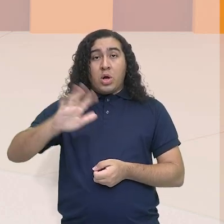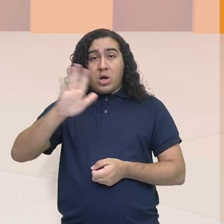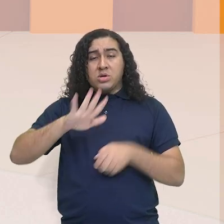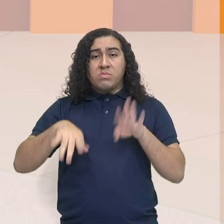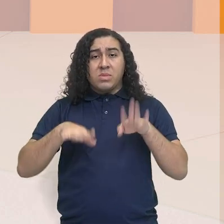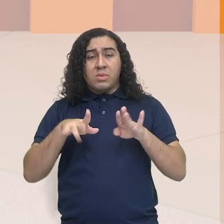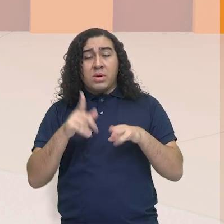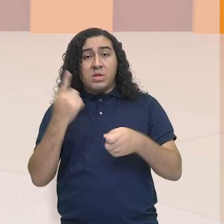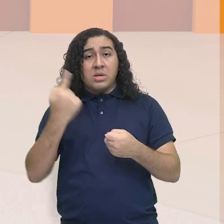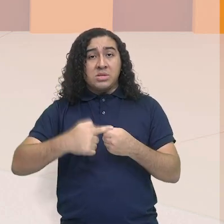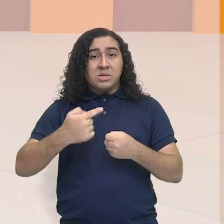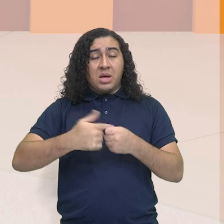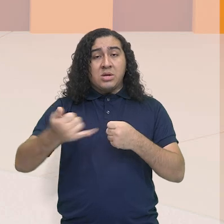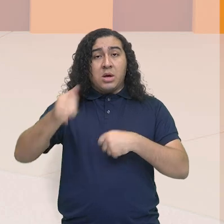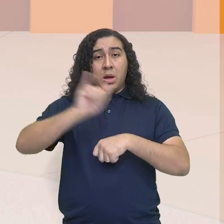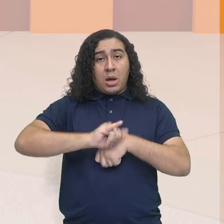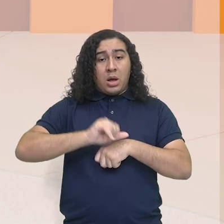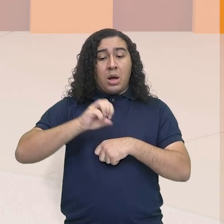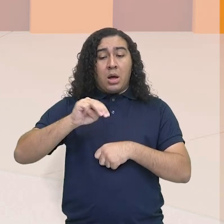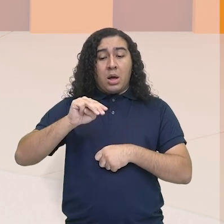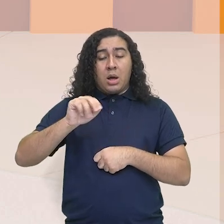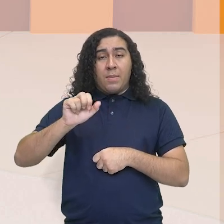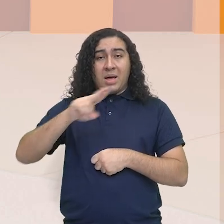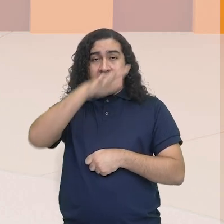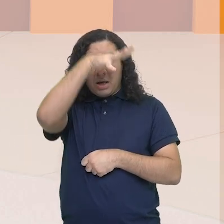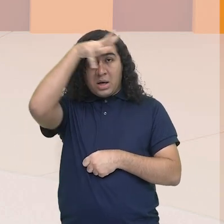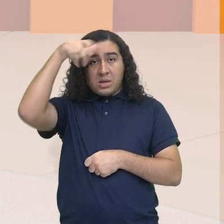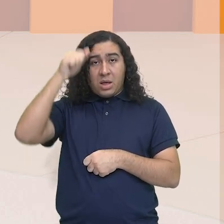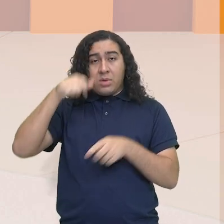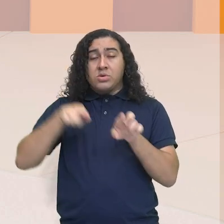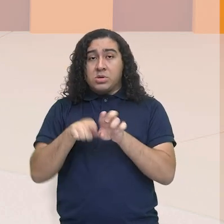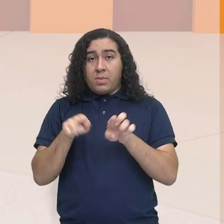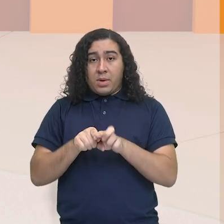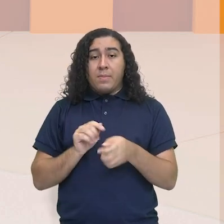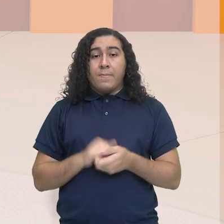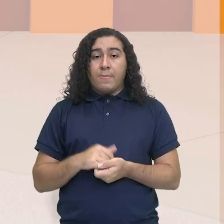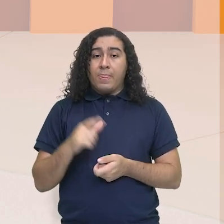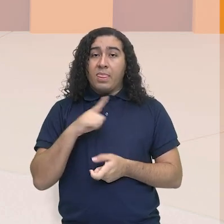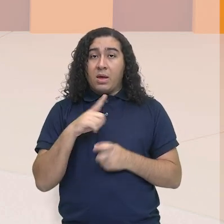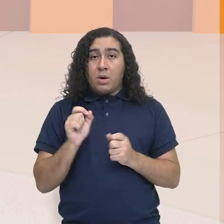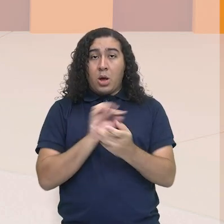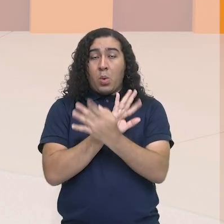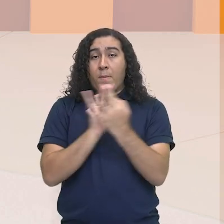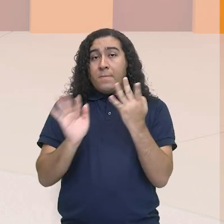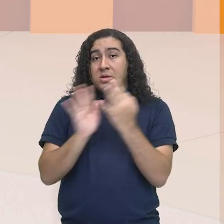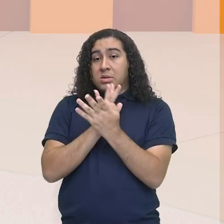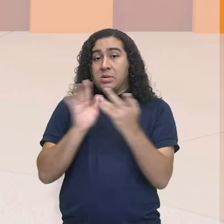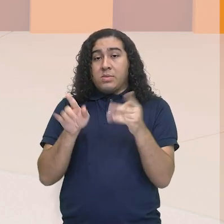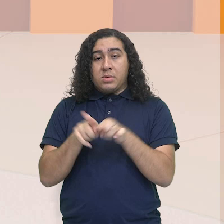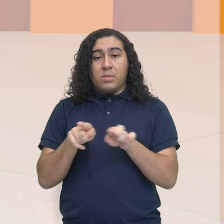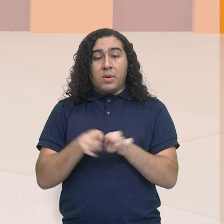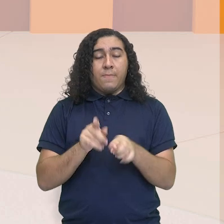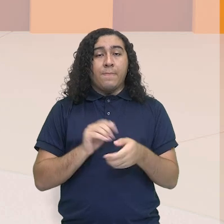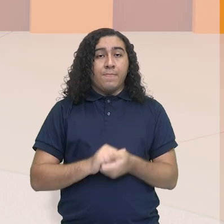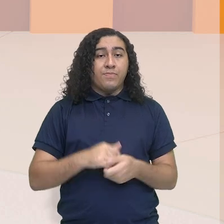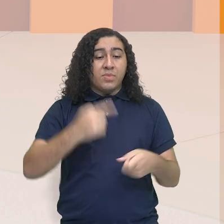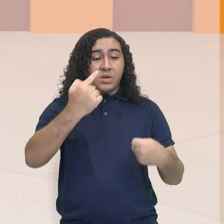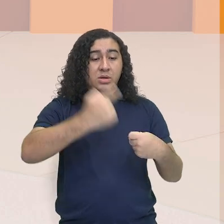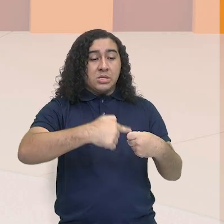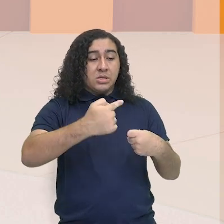na cidade de Manaus, né, em Belém também. Então existe uma expansão na urbanização do Brasil. As cidades, elas deixam de